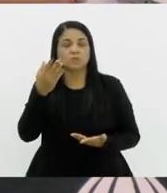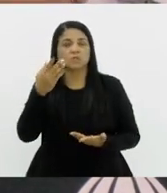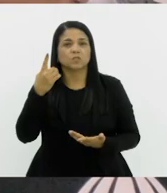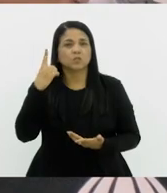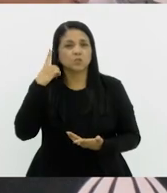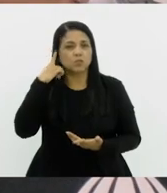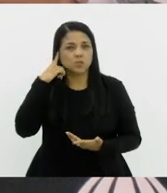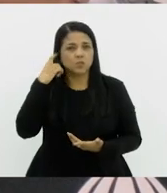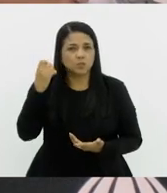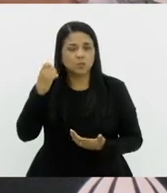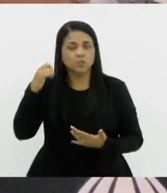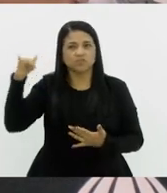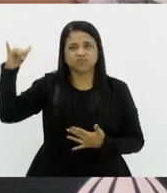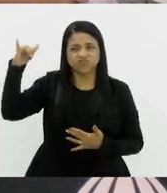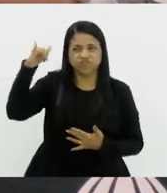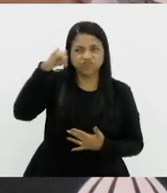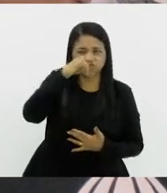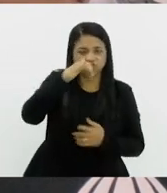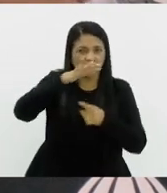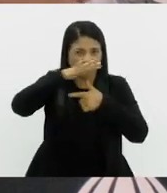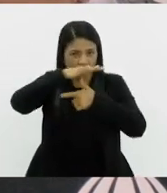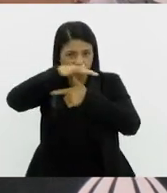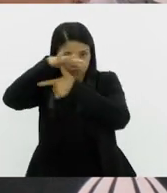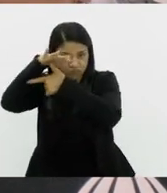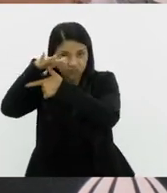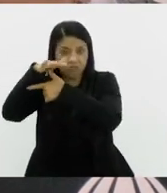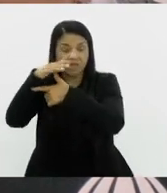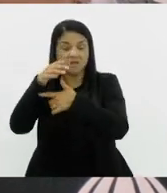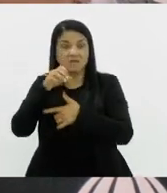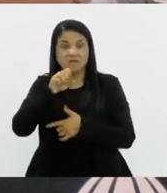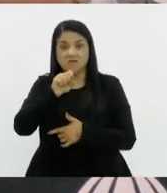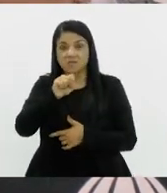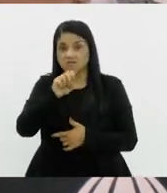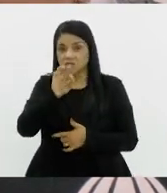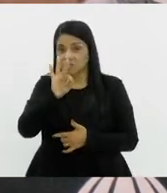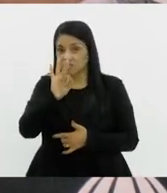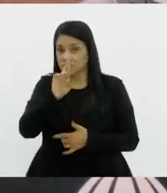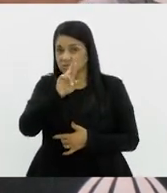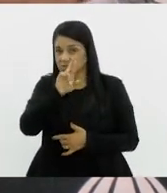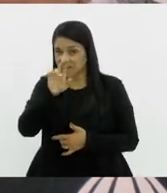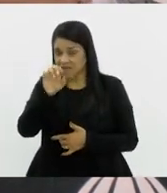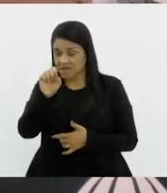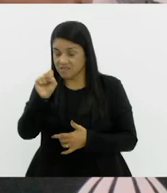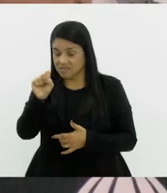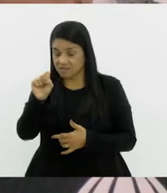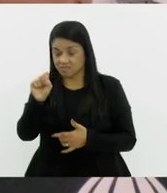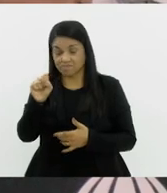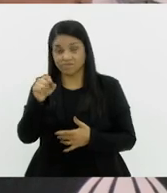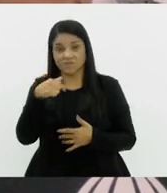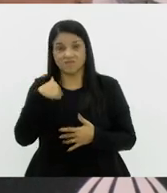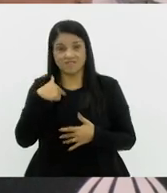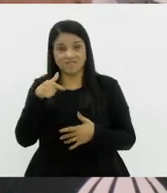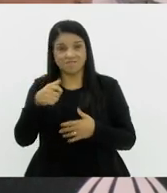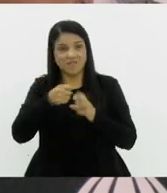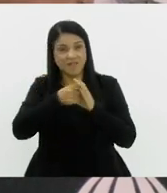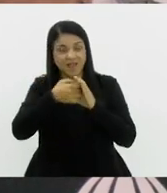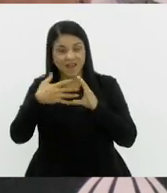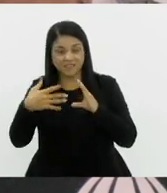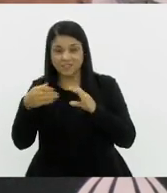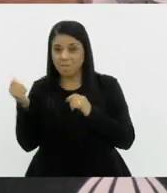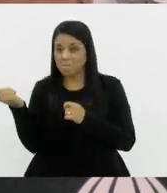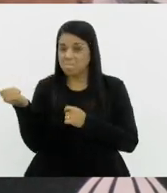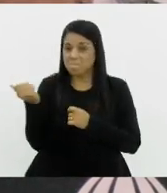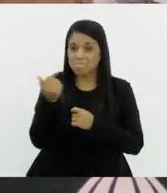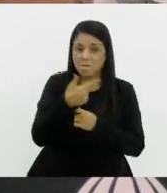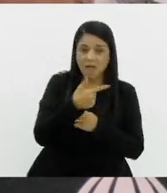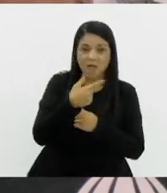uma característica, porque, em termos de estresse, ele, pelas características dele, ele é mais indutor de estresse do que um ruído